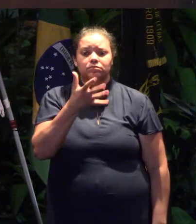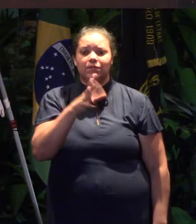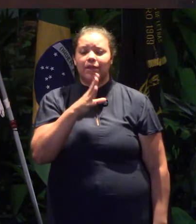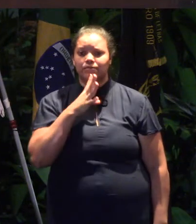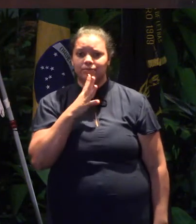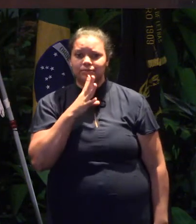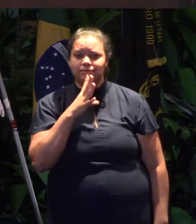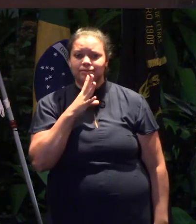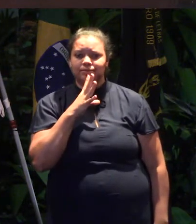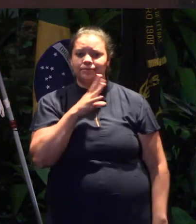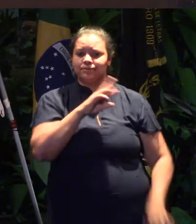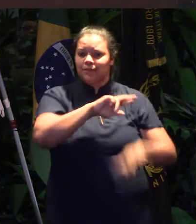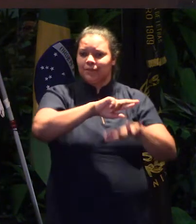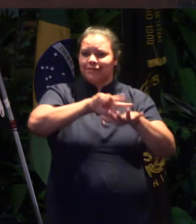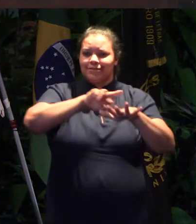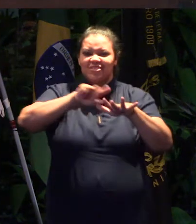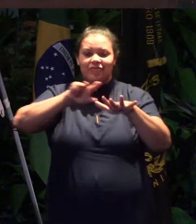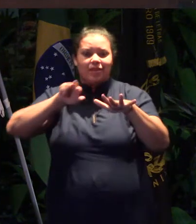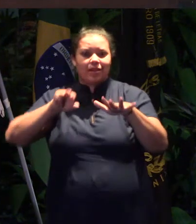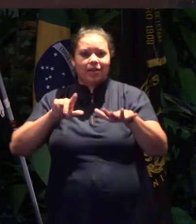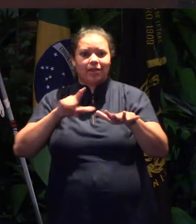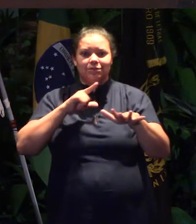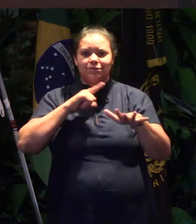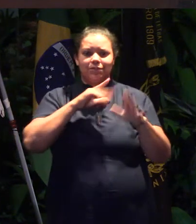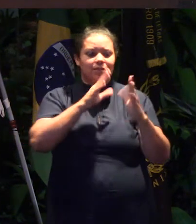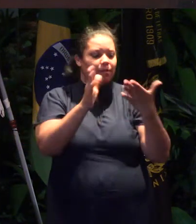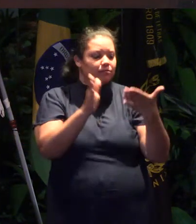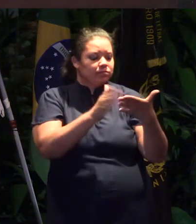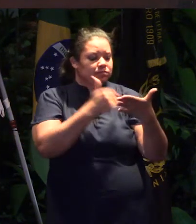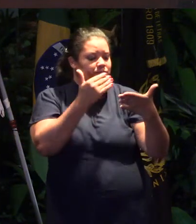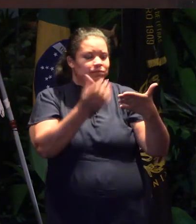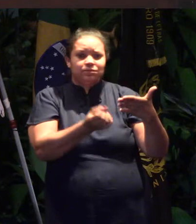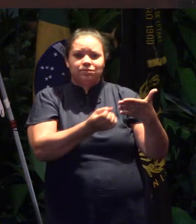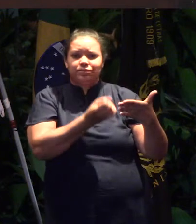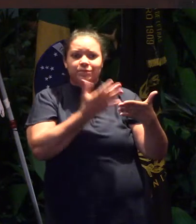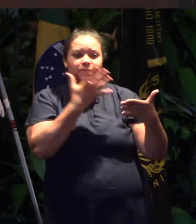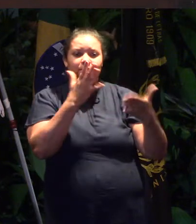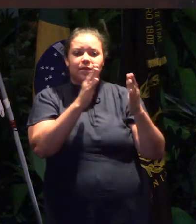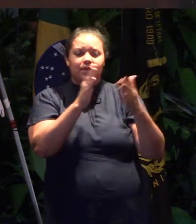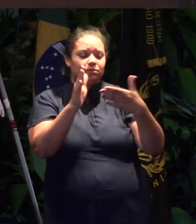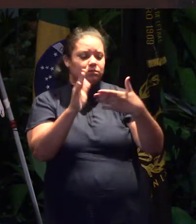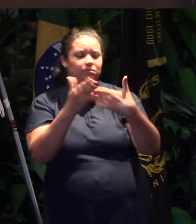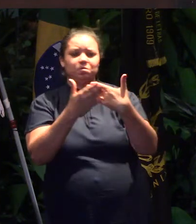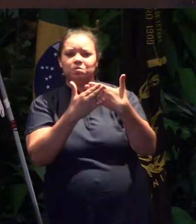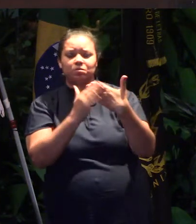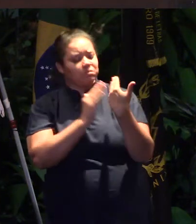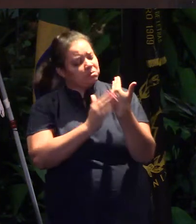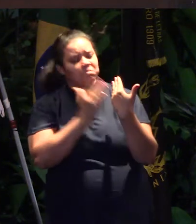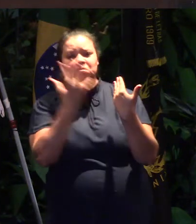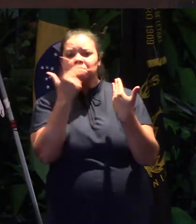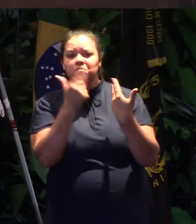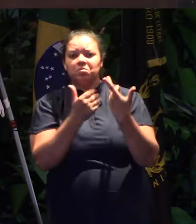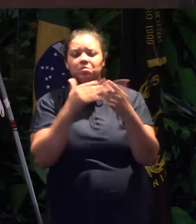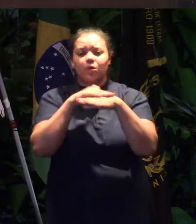os universos mágicos que eu sabia que existiam dentro daquelas páginas e daquelas capas tão bonitas. Eu queria saber conversar